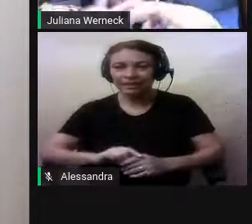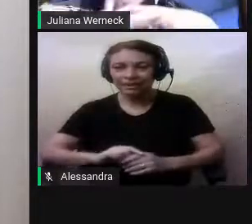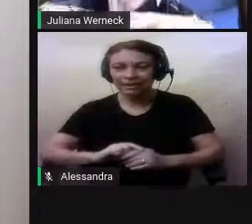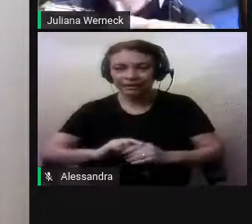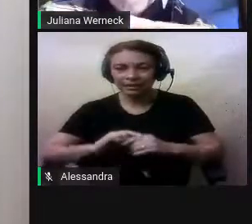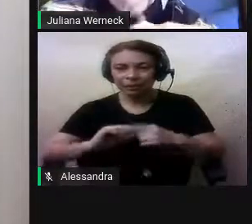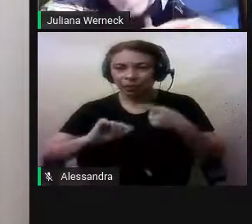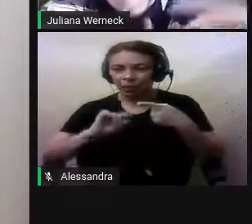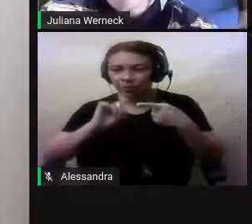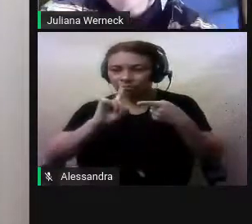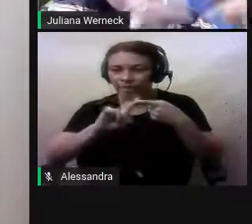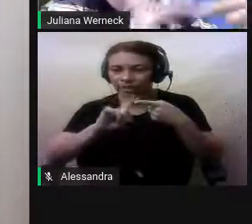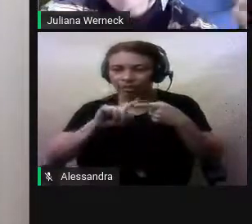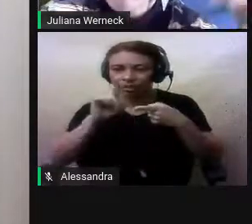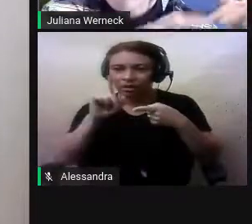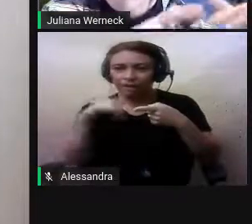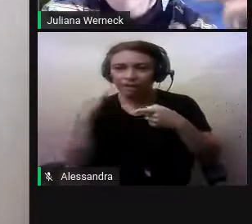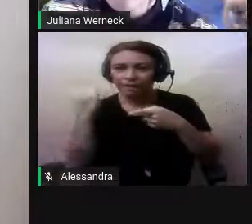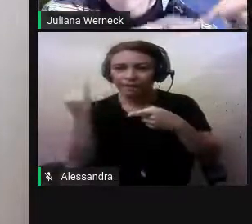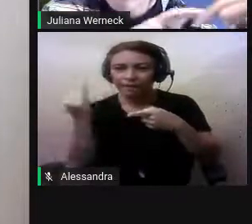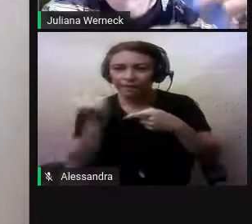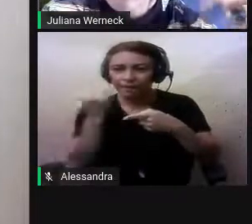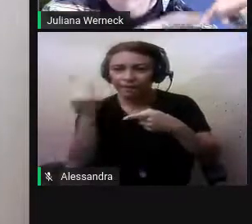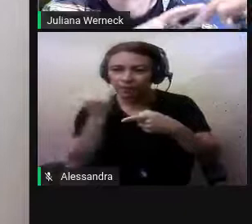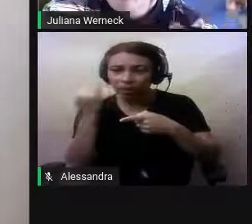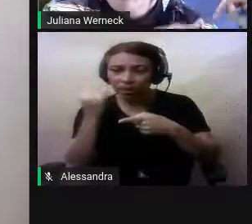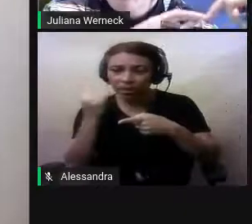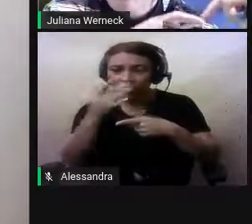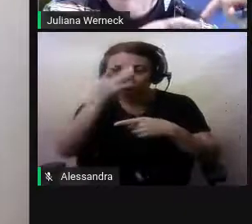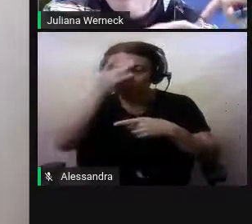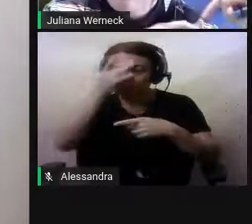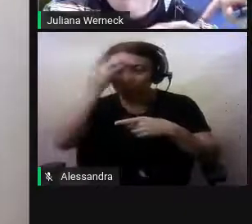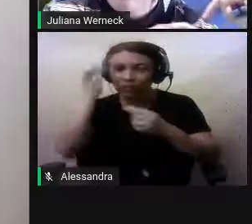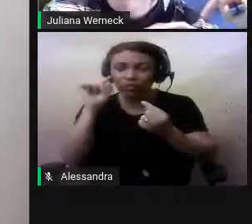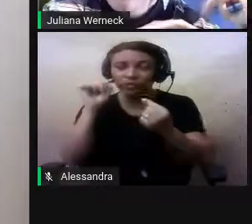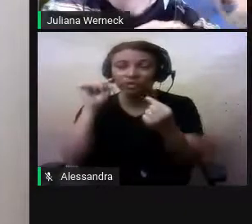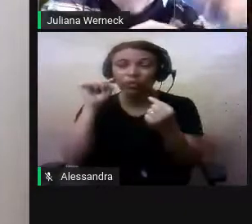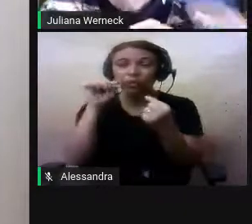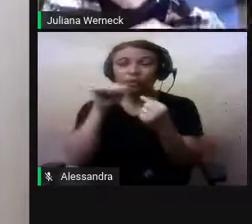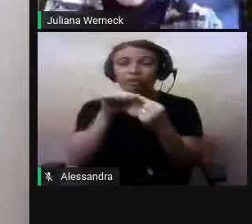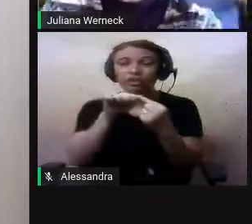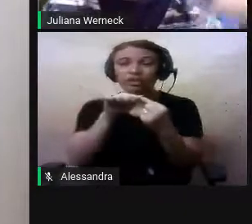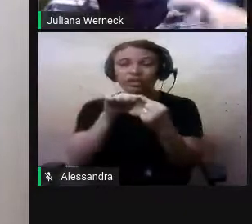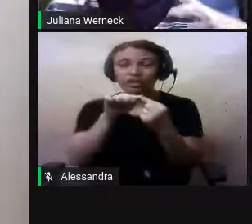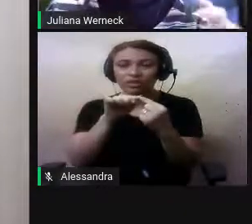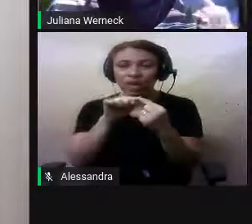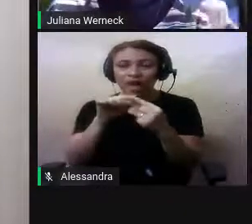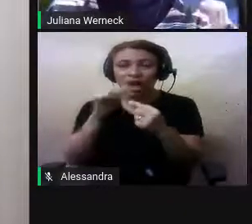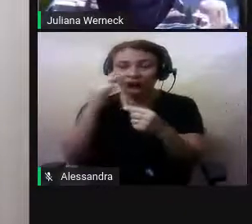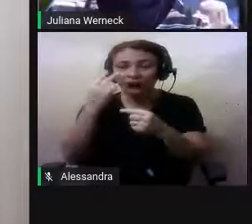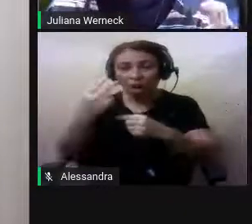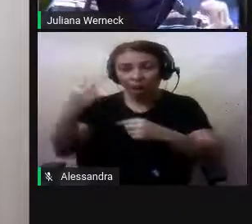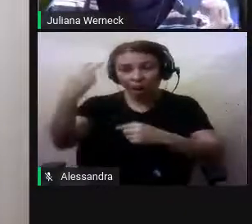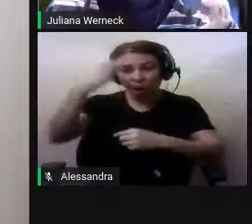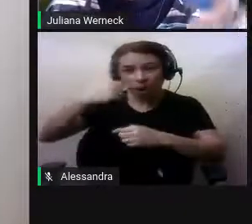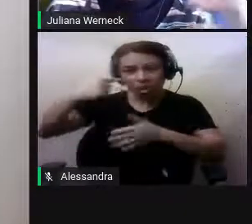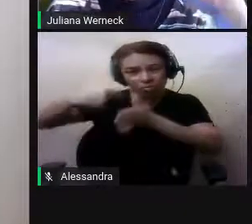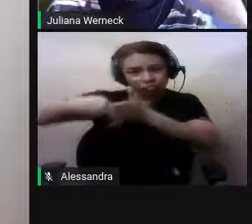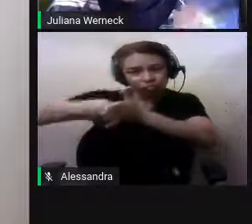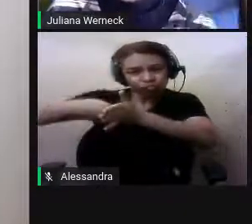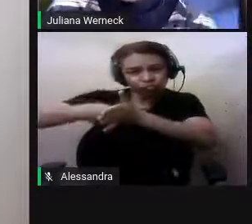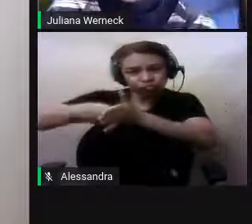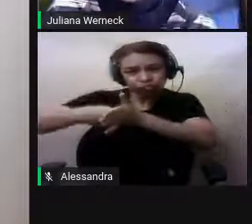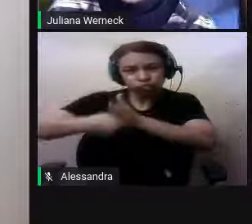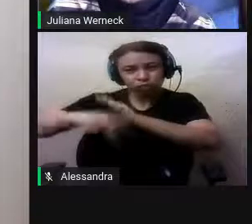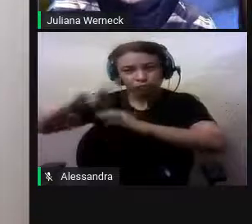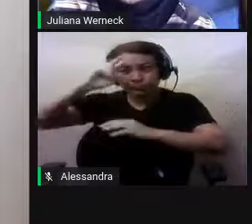Que assim, é importante para a pessoa, né, estabelecer esse objetivo, essa meta, ela olhar muito para dentro, né, e saber